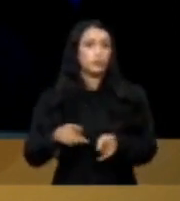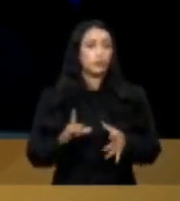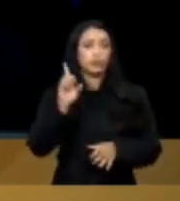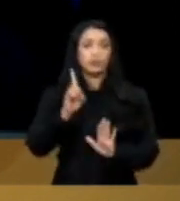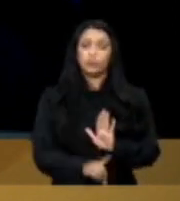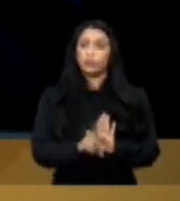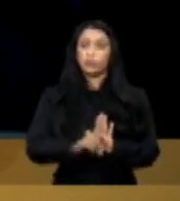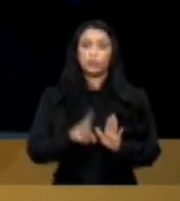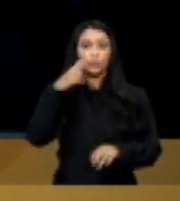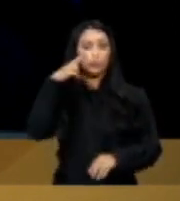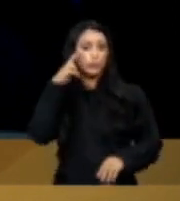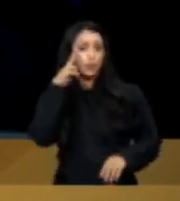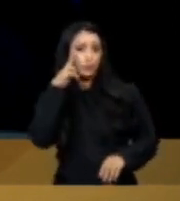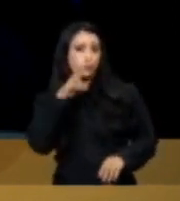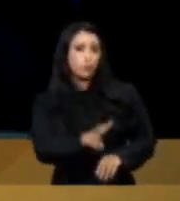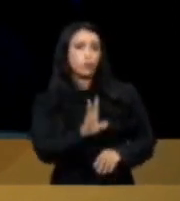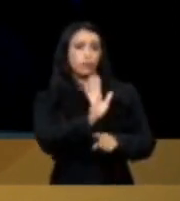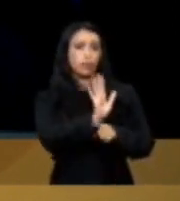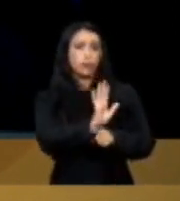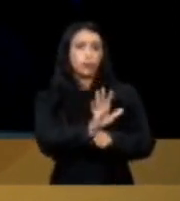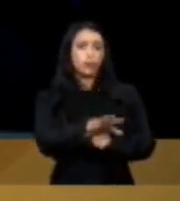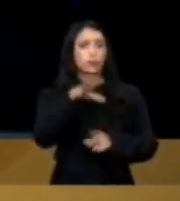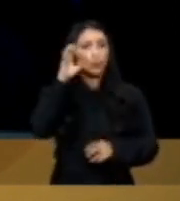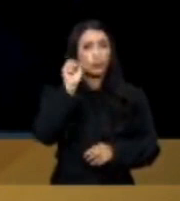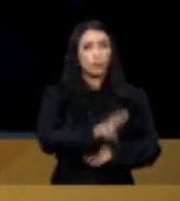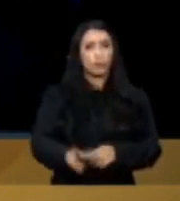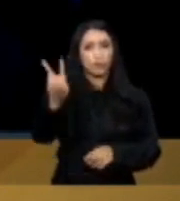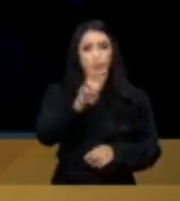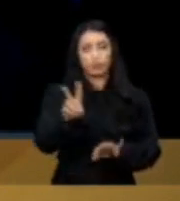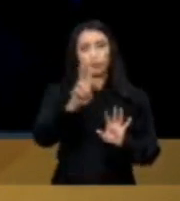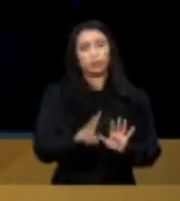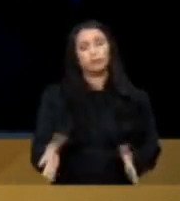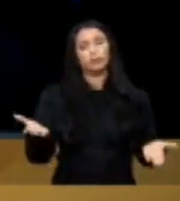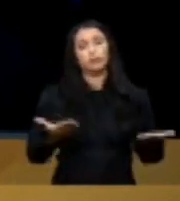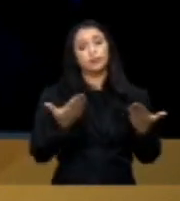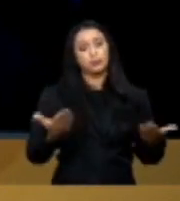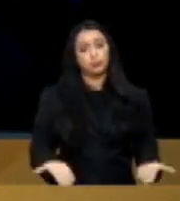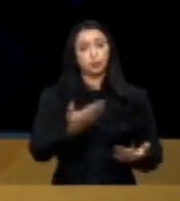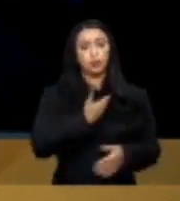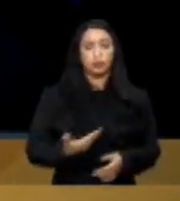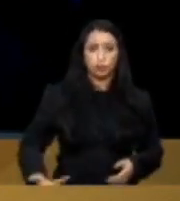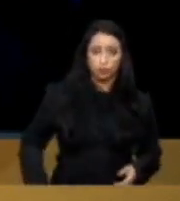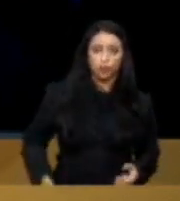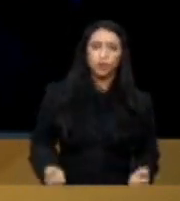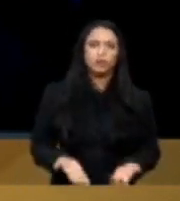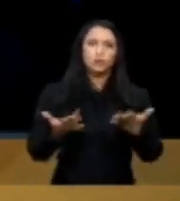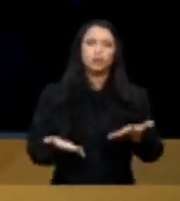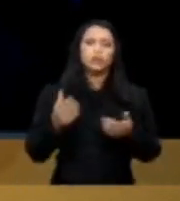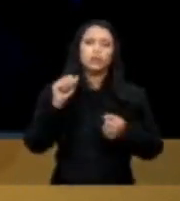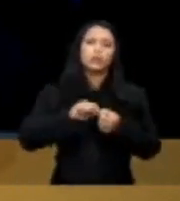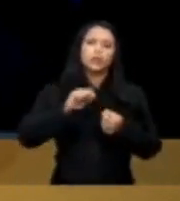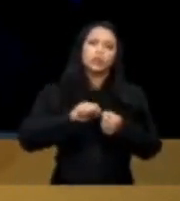a esses filmes, a essas produções audiovisuais. O Estado brasileiro incentiva, portanto, a produção do cinema